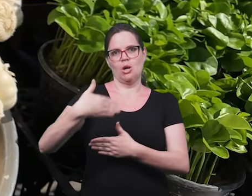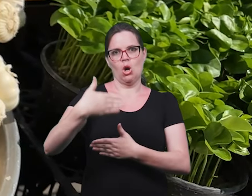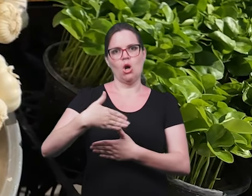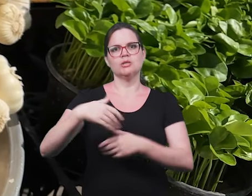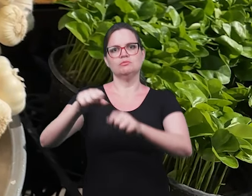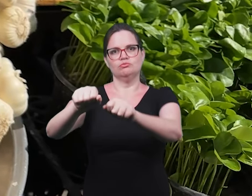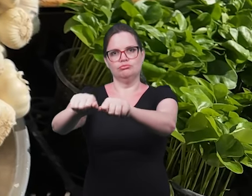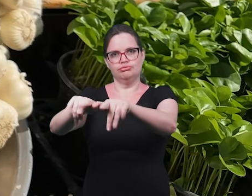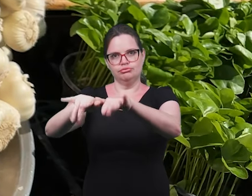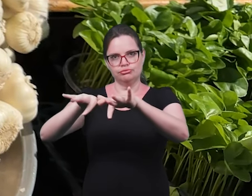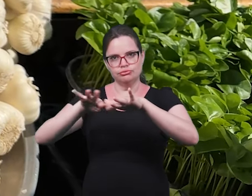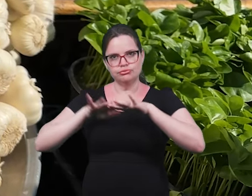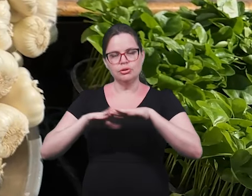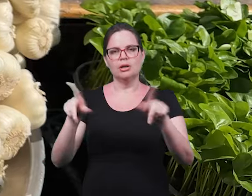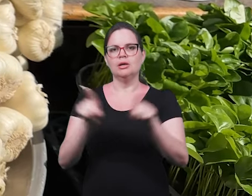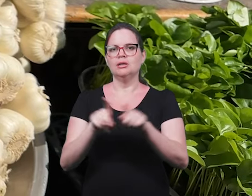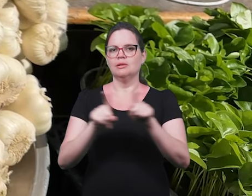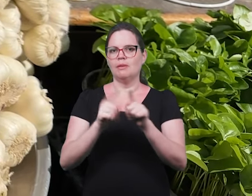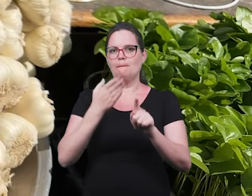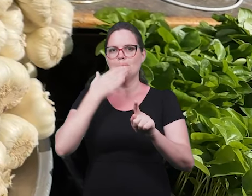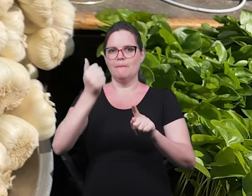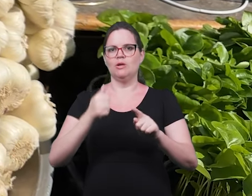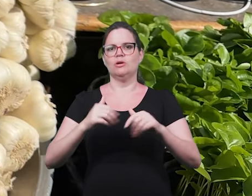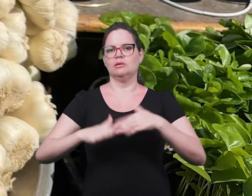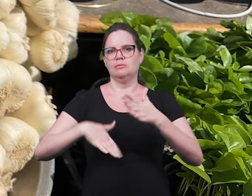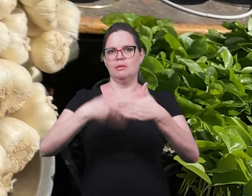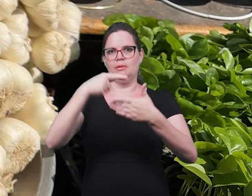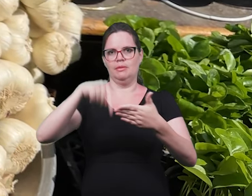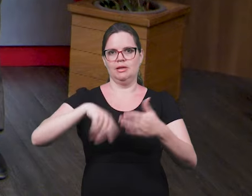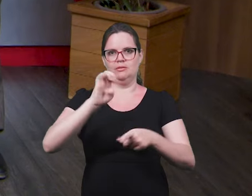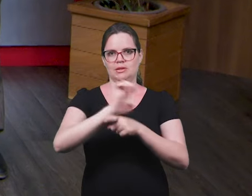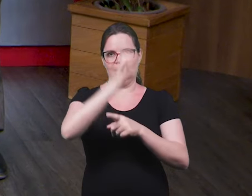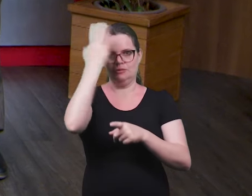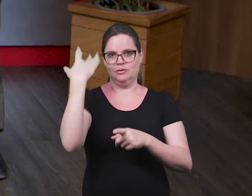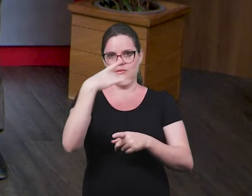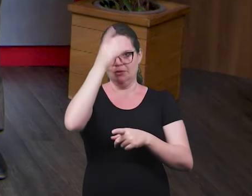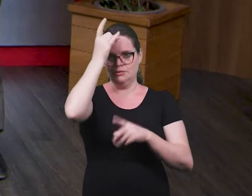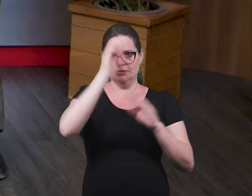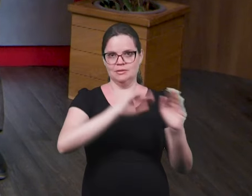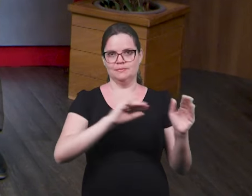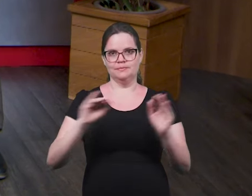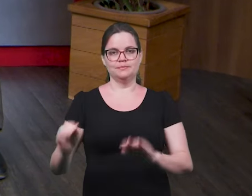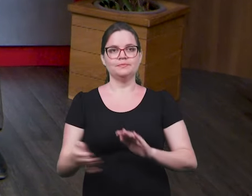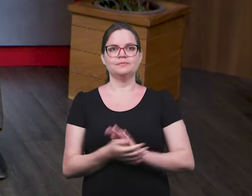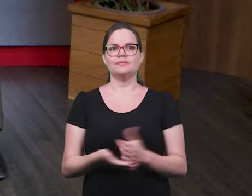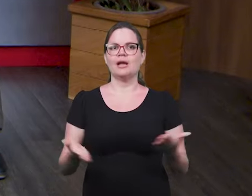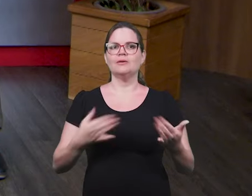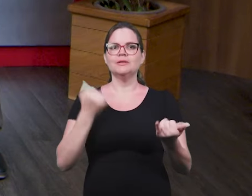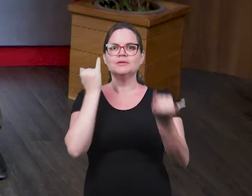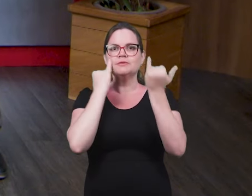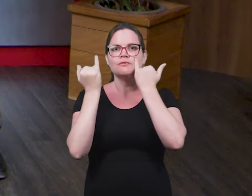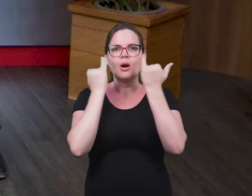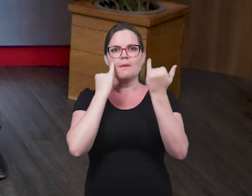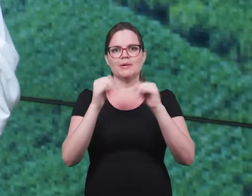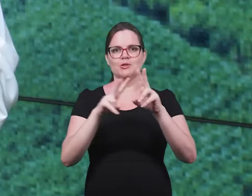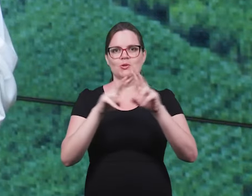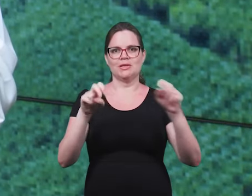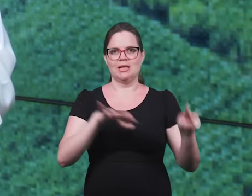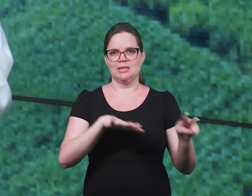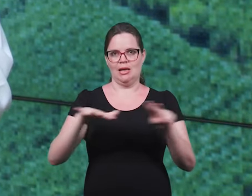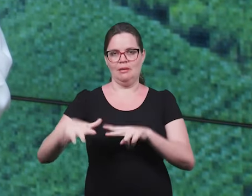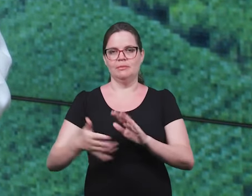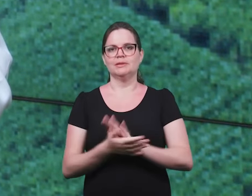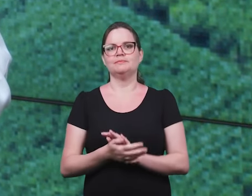próximas safras e fortalecendo a cadeia produtiva do alho no estado. Agora, vamos às notícias do campo da semana.